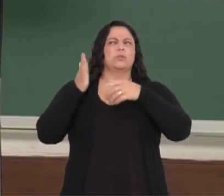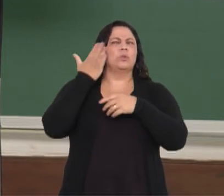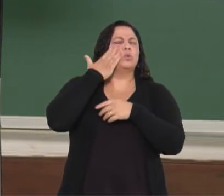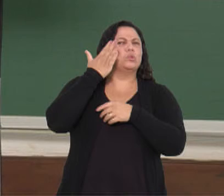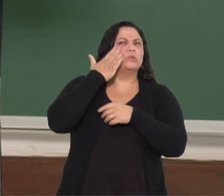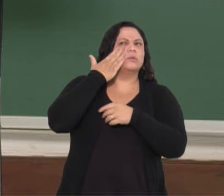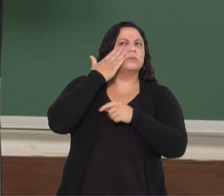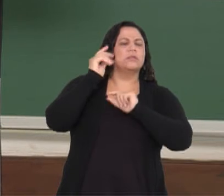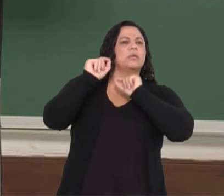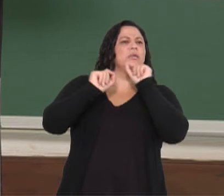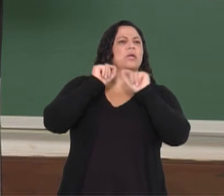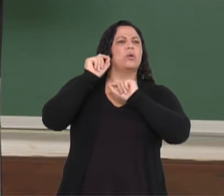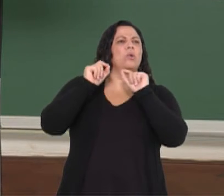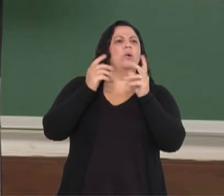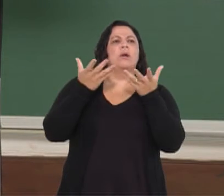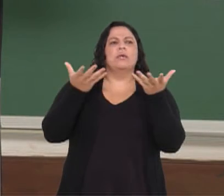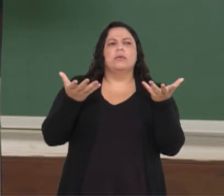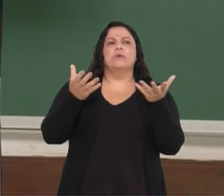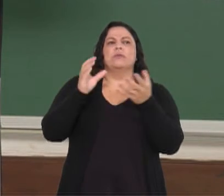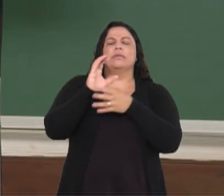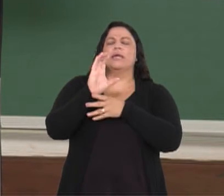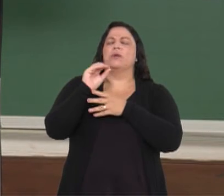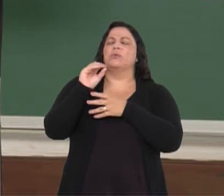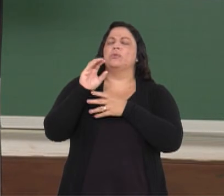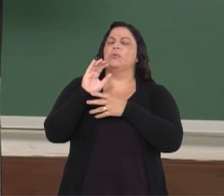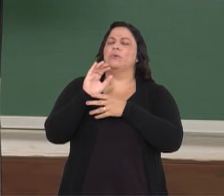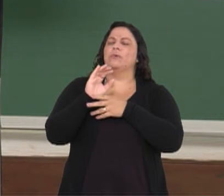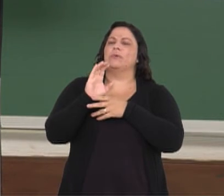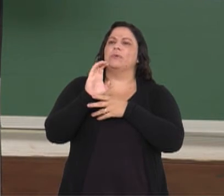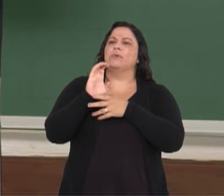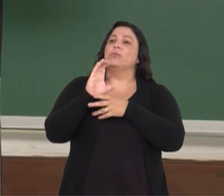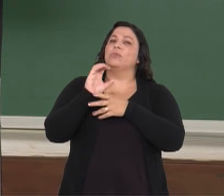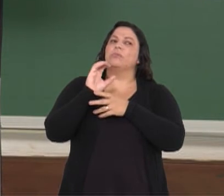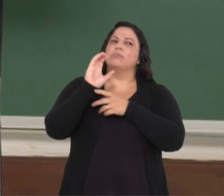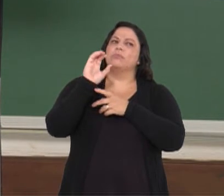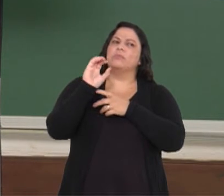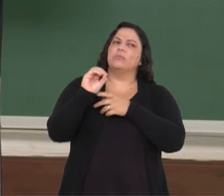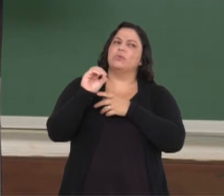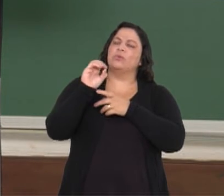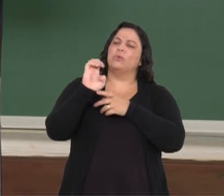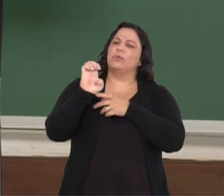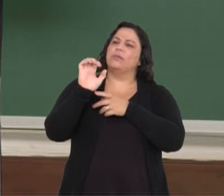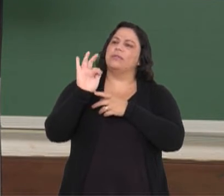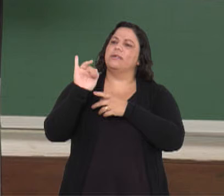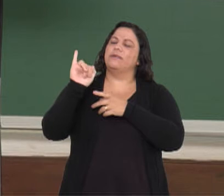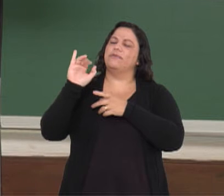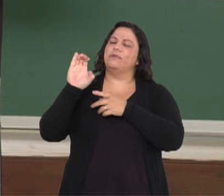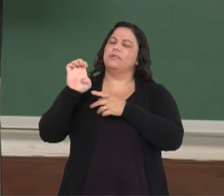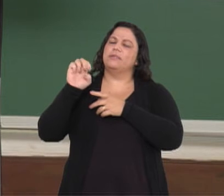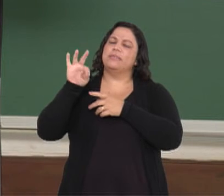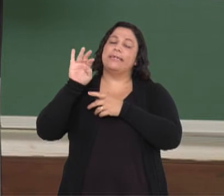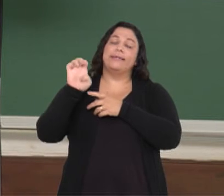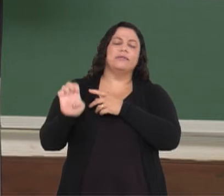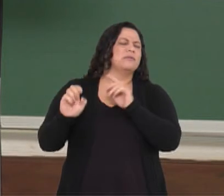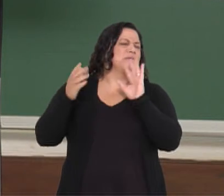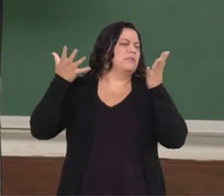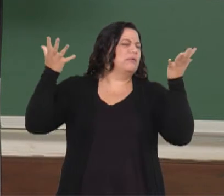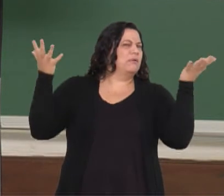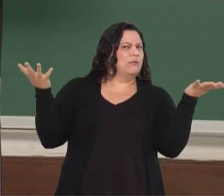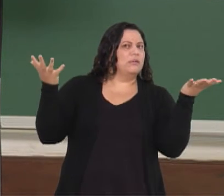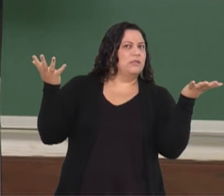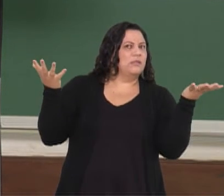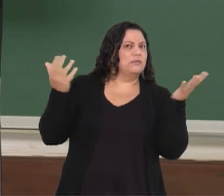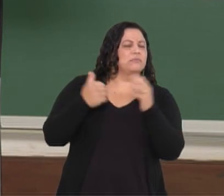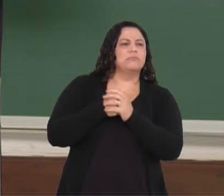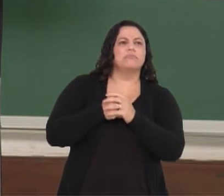do quociente. Aqui. Os demais números do dispositivo são os coeficientes do polinômio